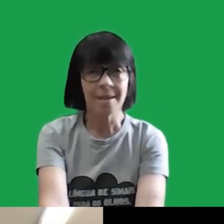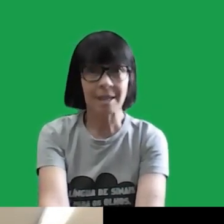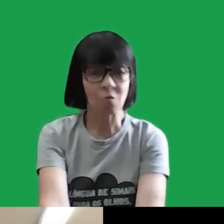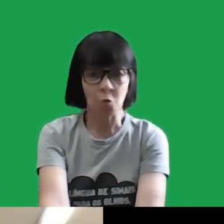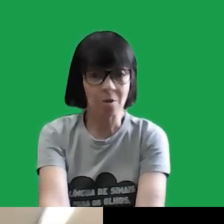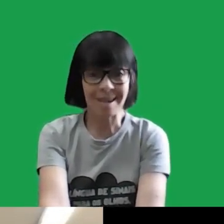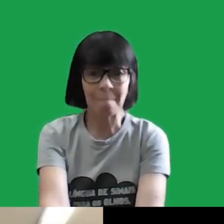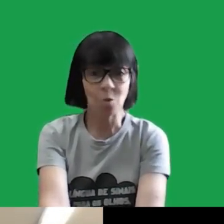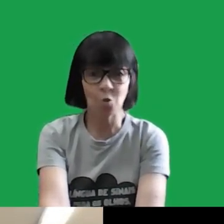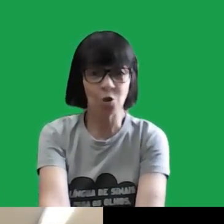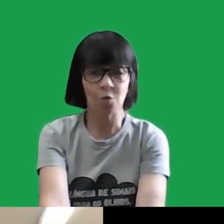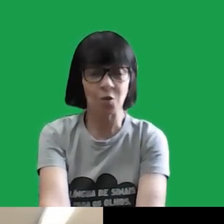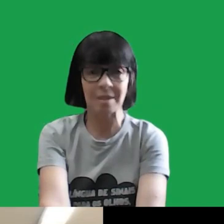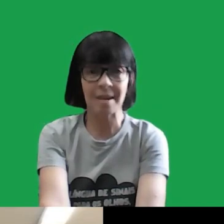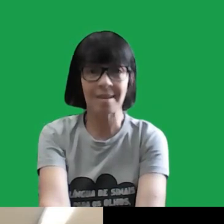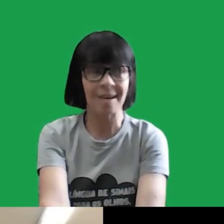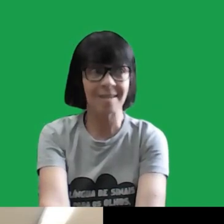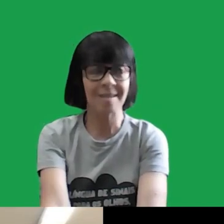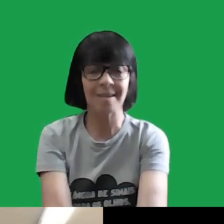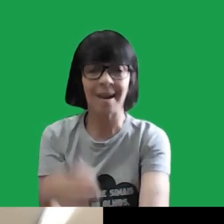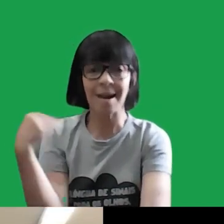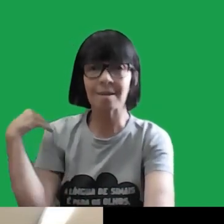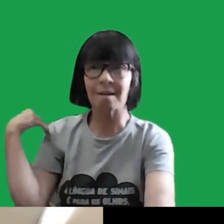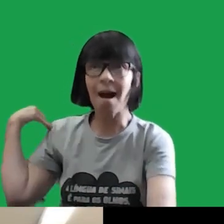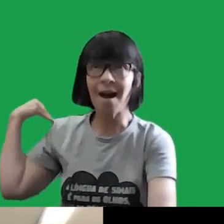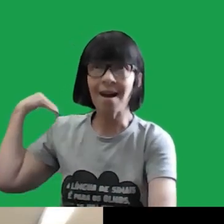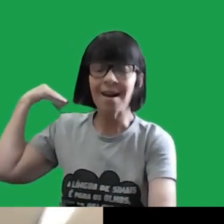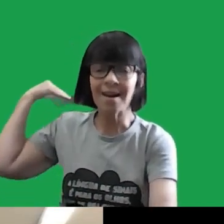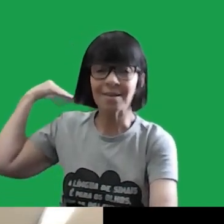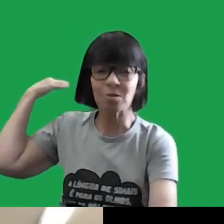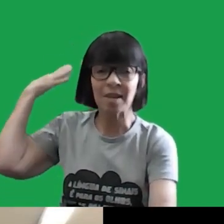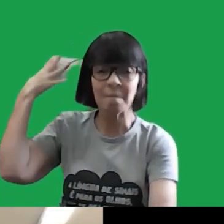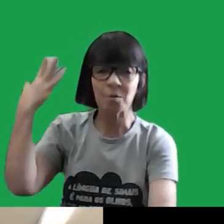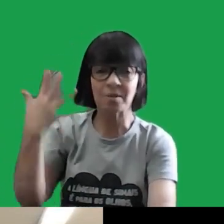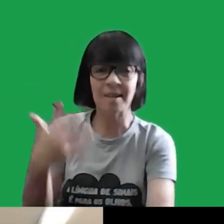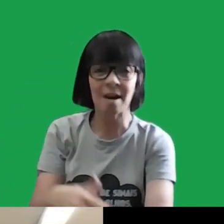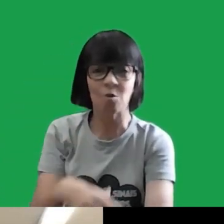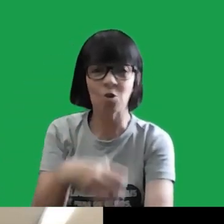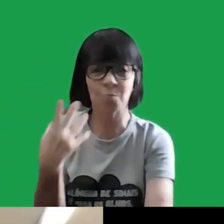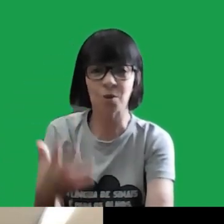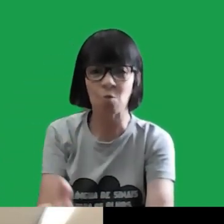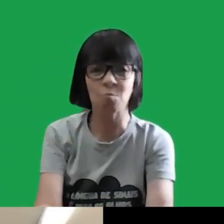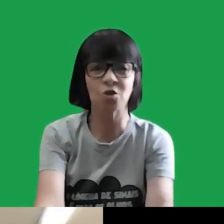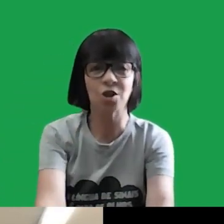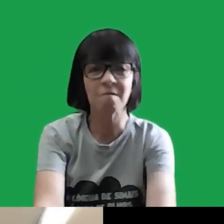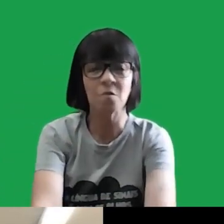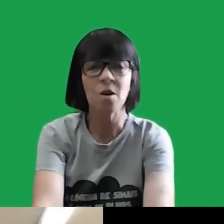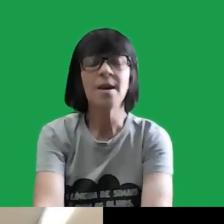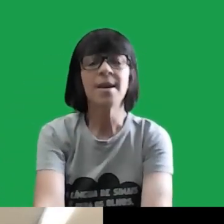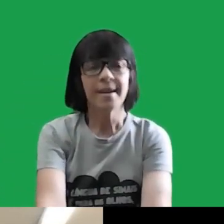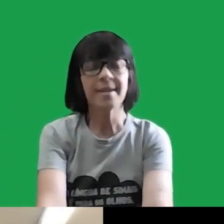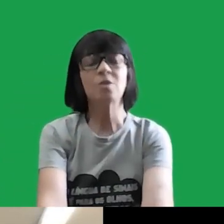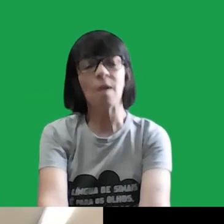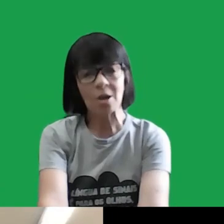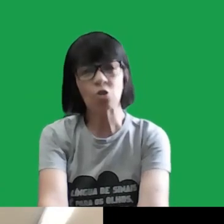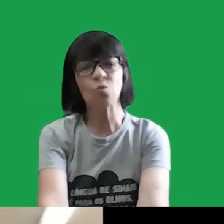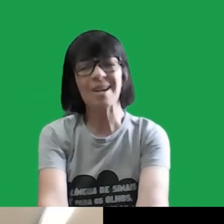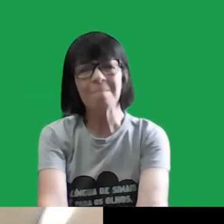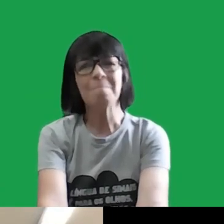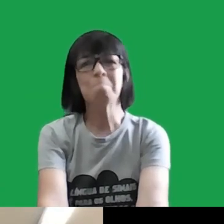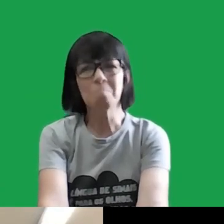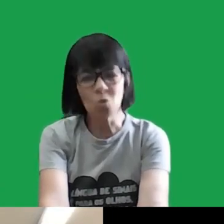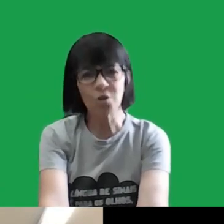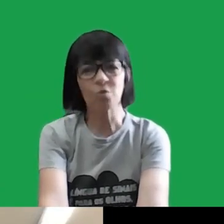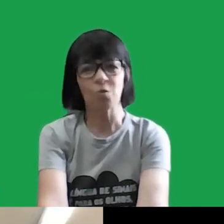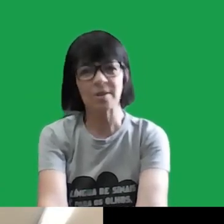que se esforçar muito, você tem que trazer sinais lá do tempo, não sei de onde, por algum motivo, e isso